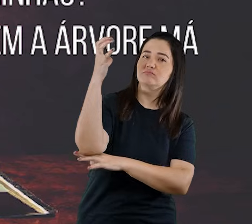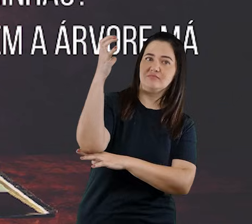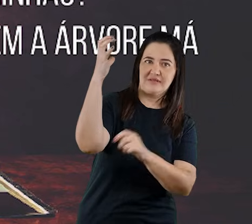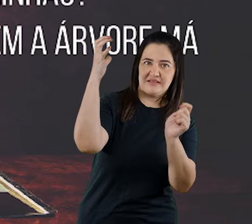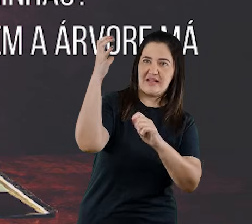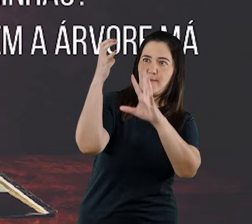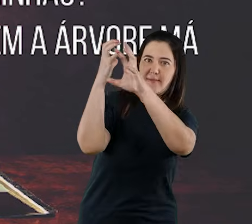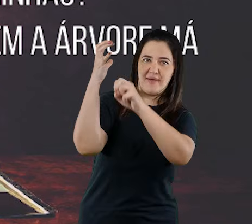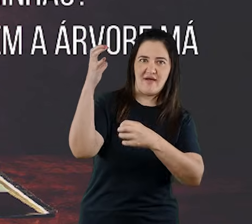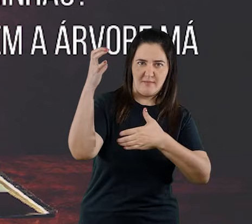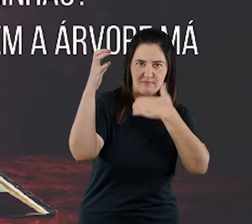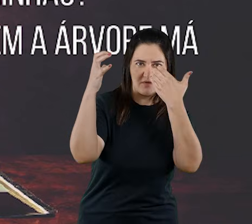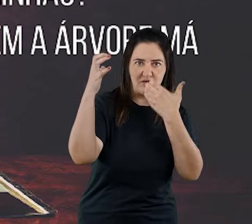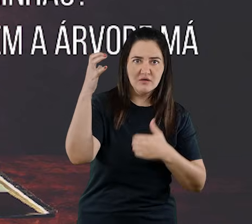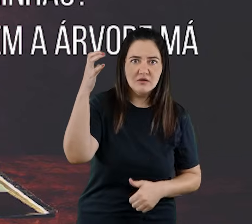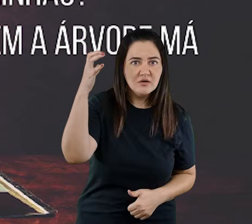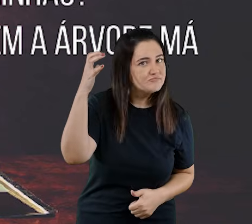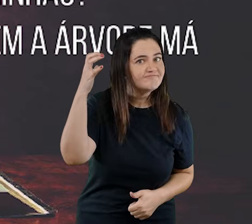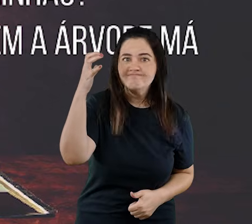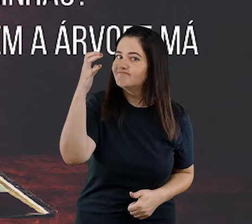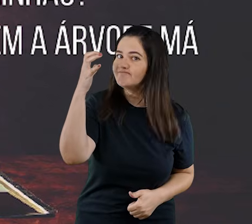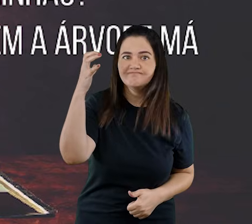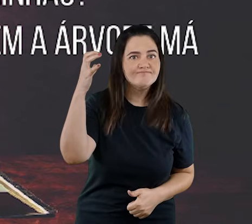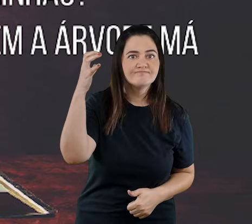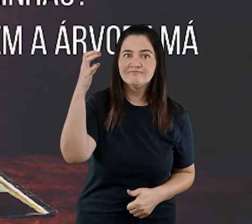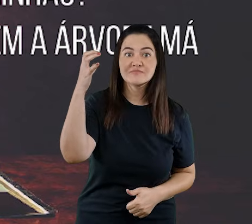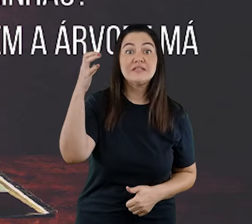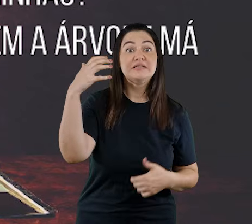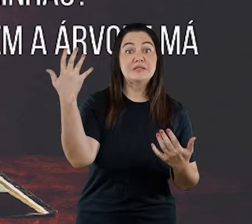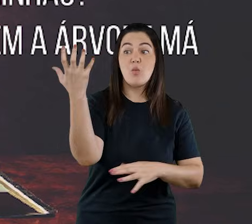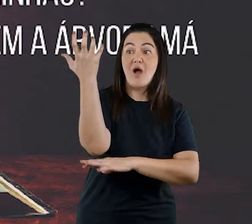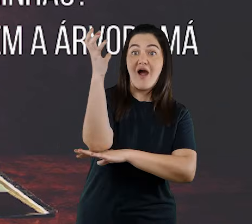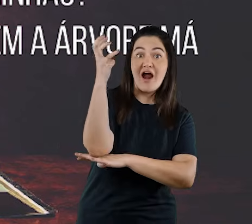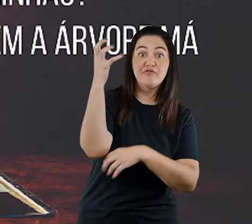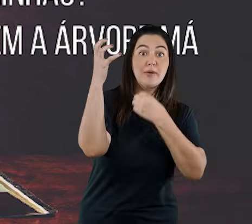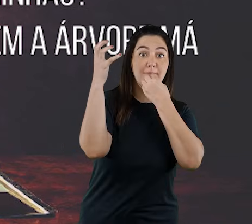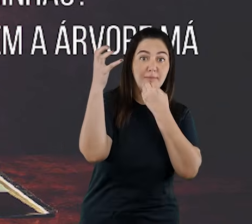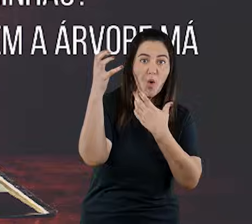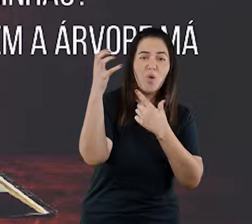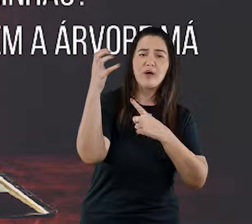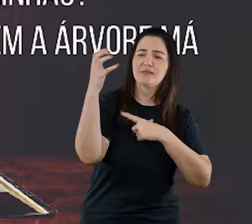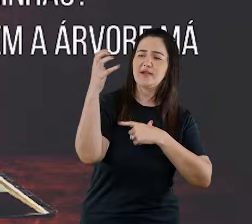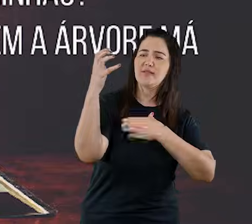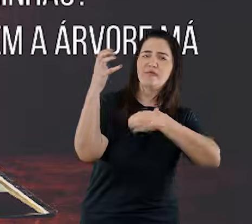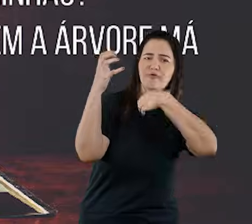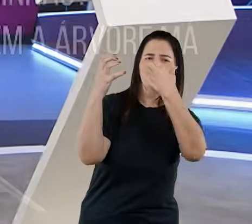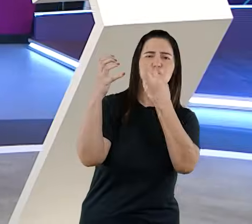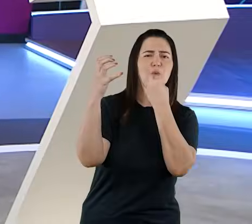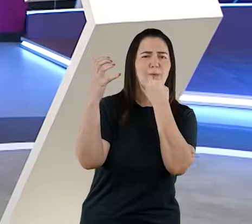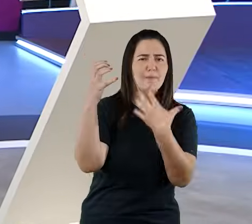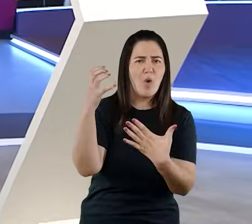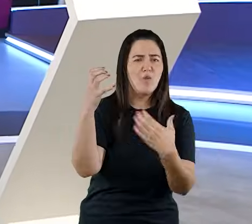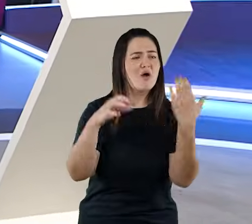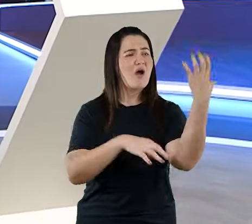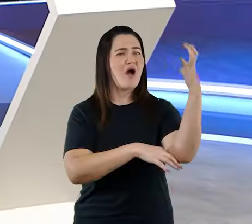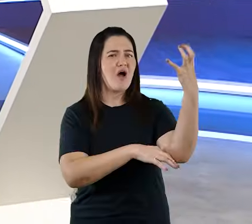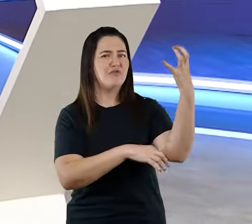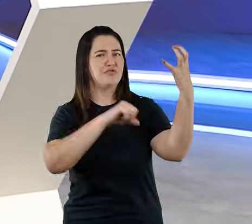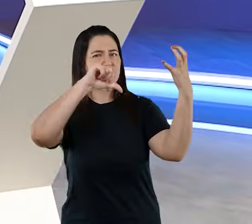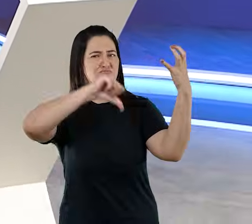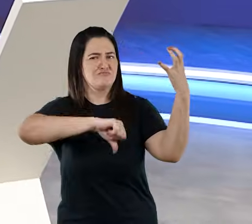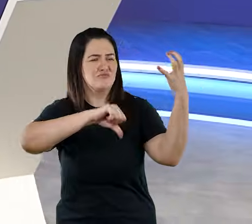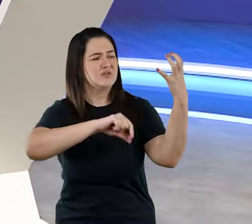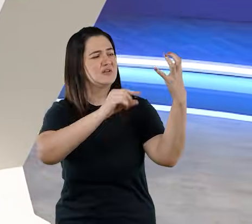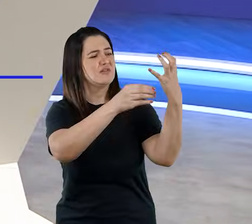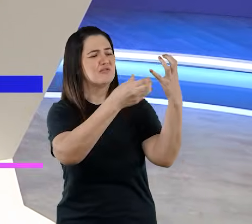ervas daninhas? Assim toda árvore boa produz frutos bons, porém a árvore má produz frutos maus. A